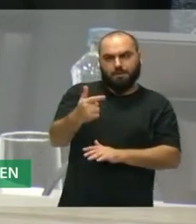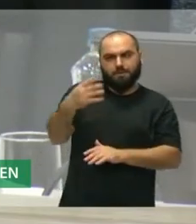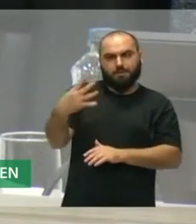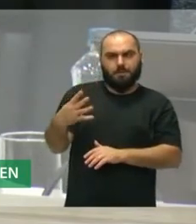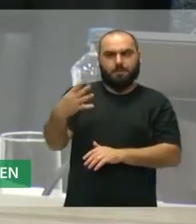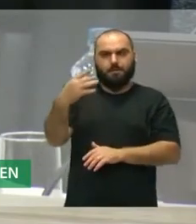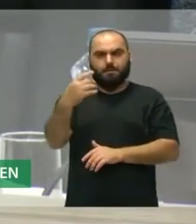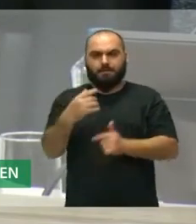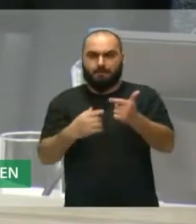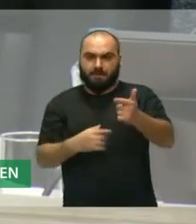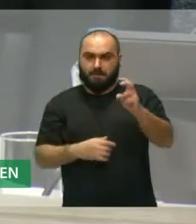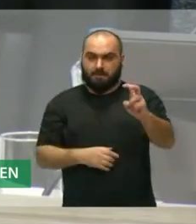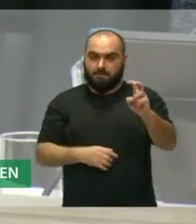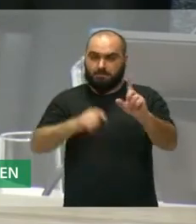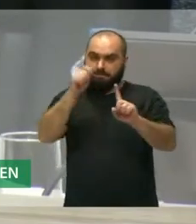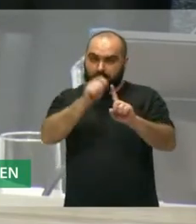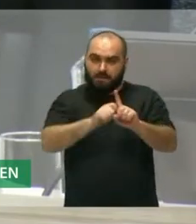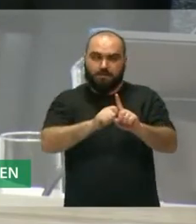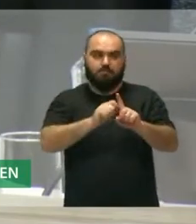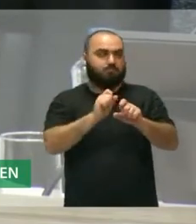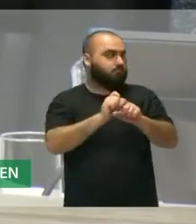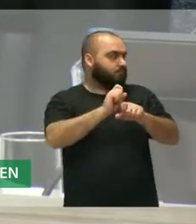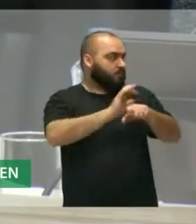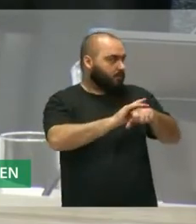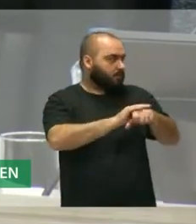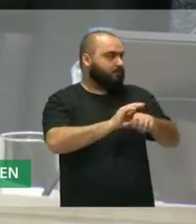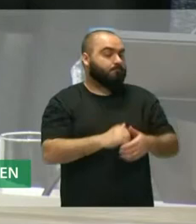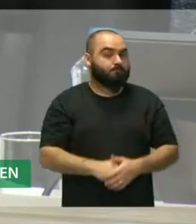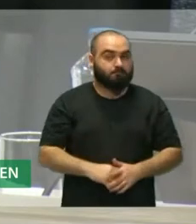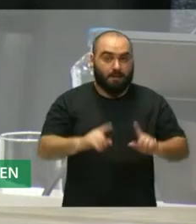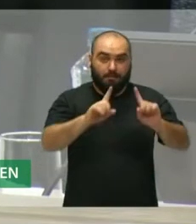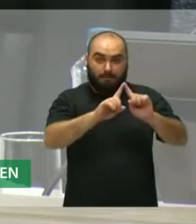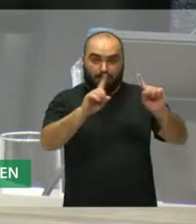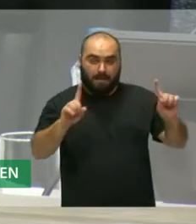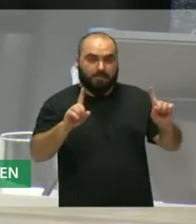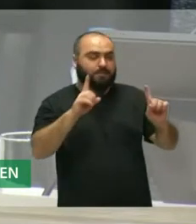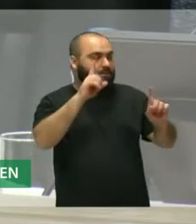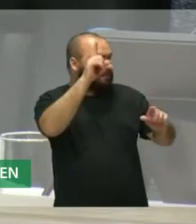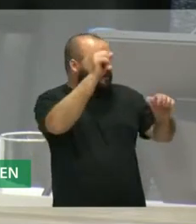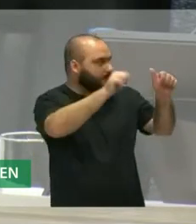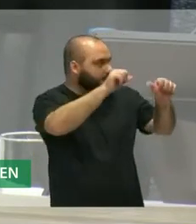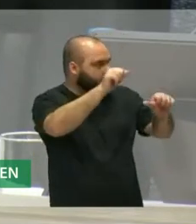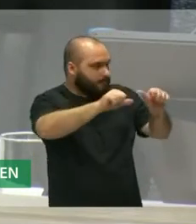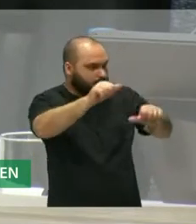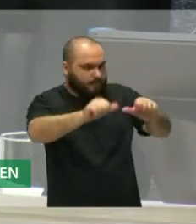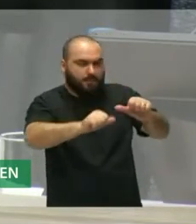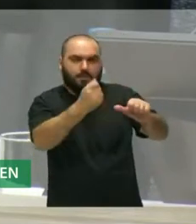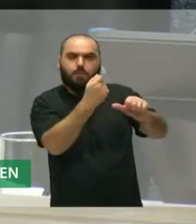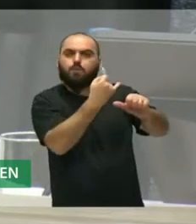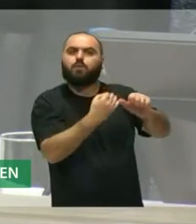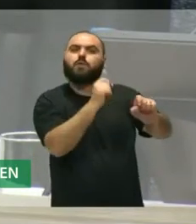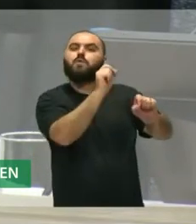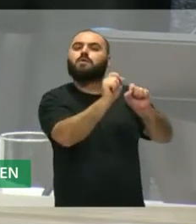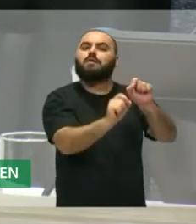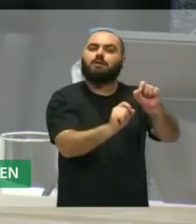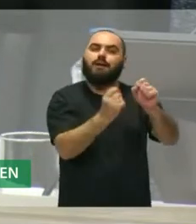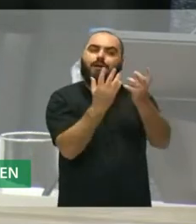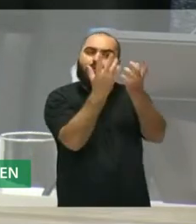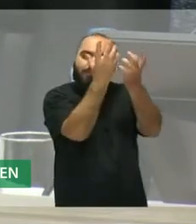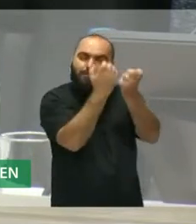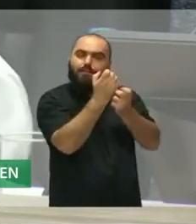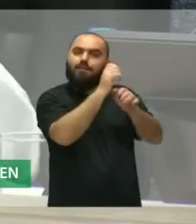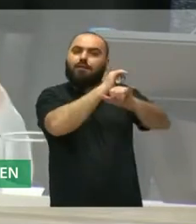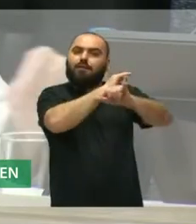25 meses da pandemia. Mas nós estávamos analisando esses números e gostaríamos de